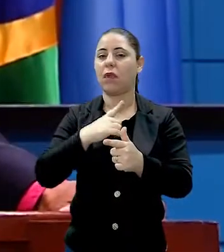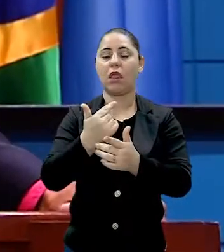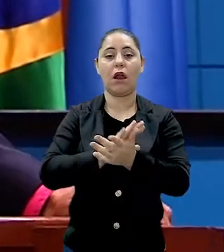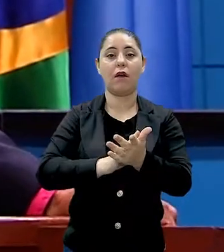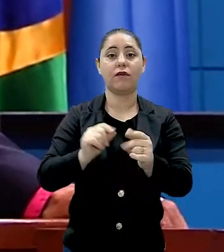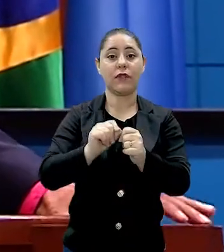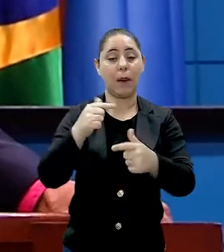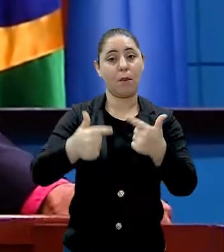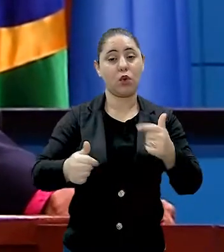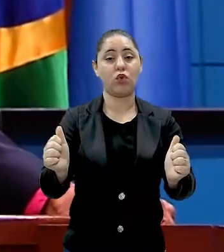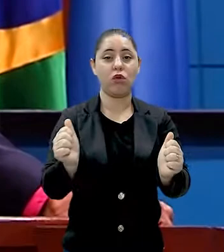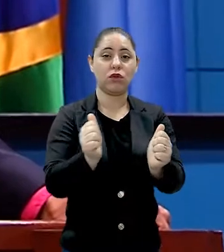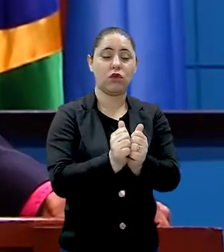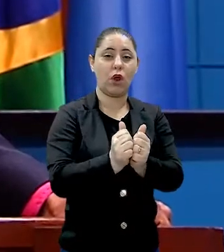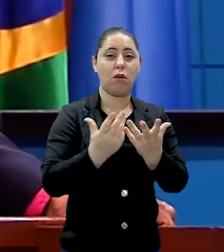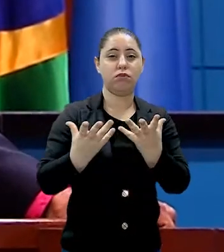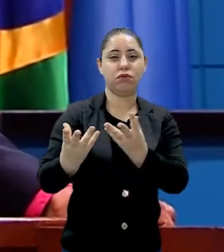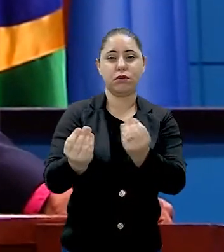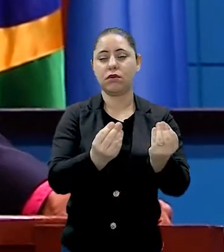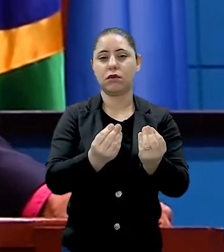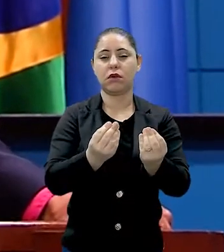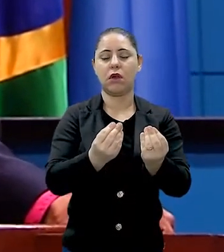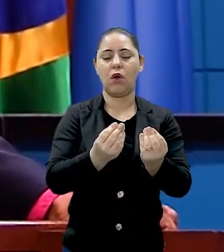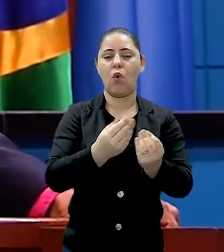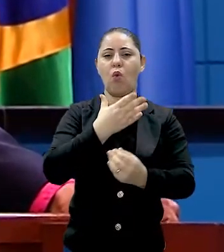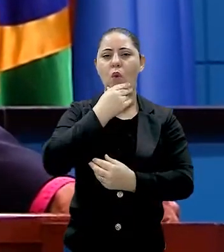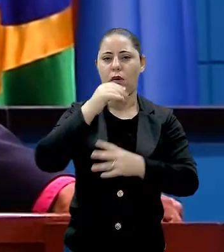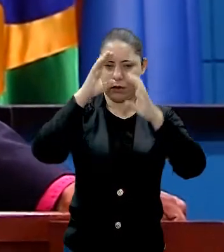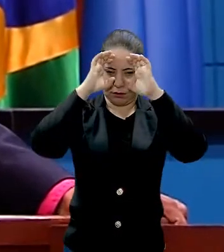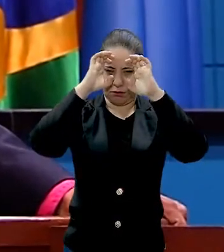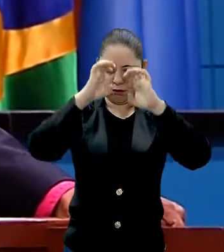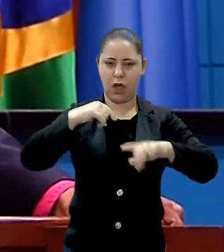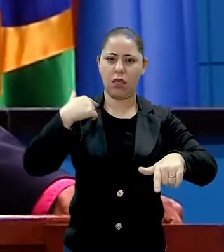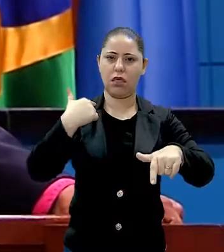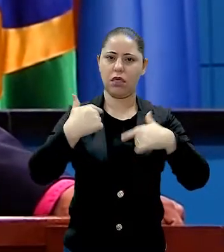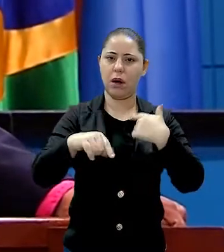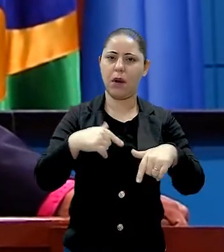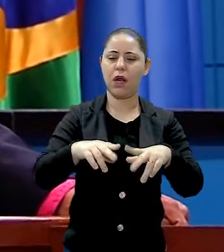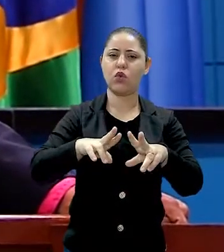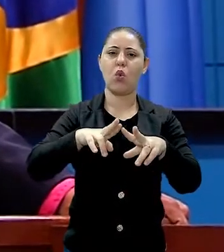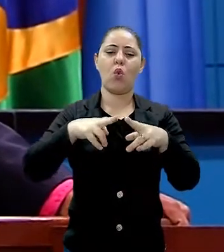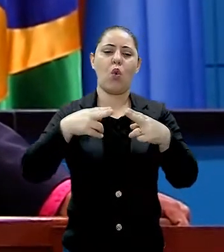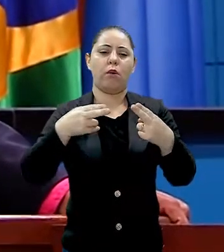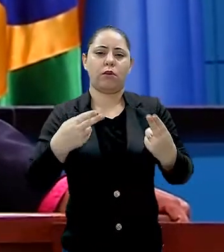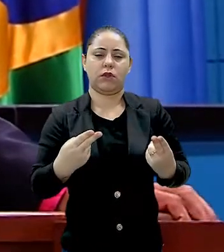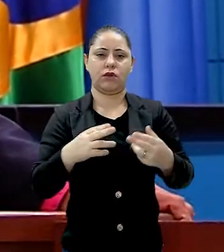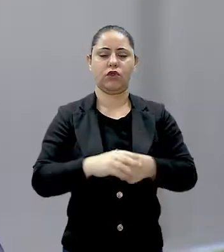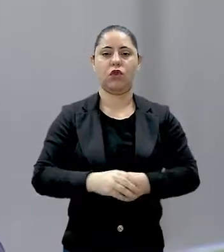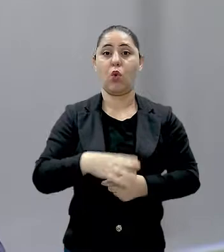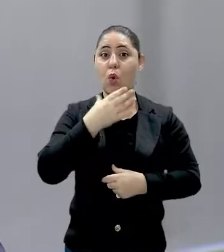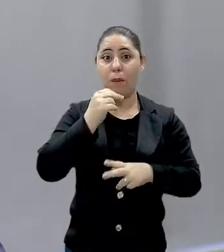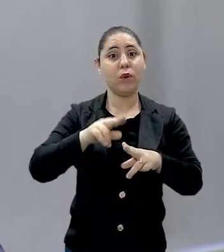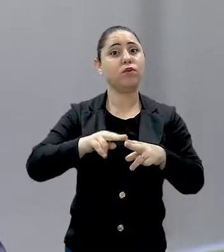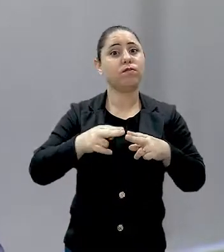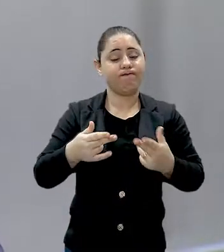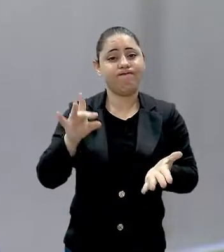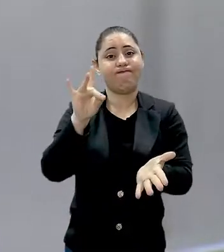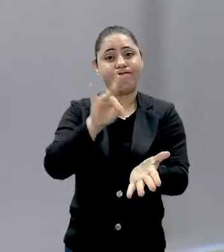contrário. Fizemos política junto, muitas vezes. Um homem ético, um homem trabalhador, um homem humilde.